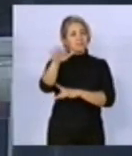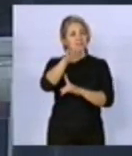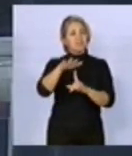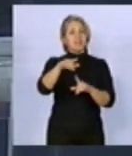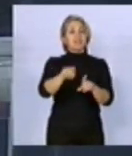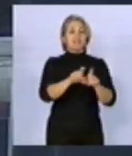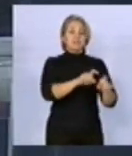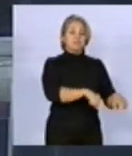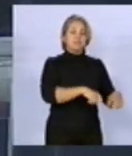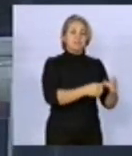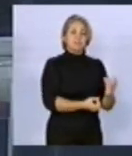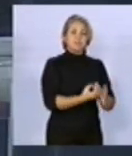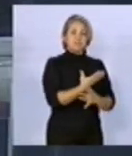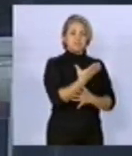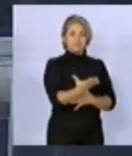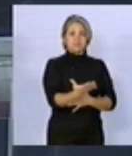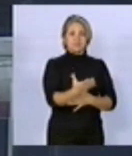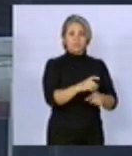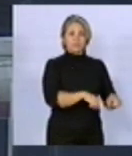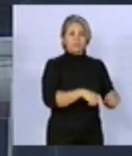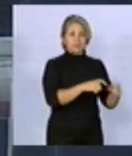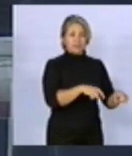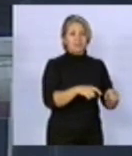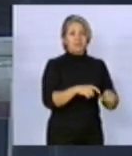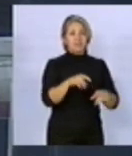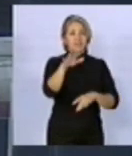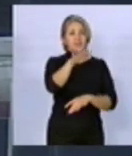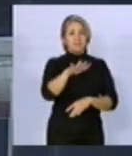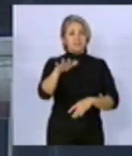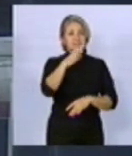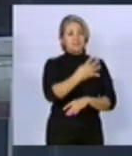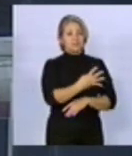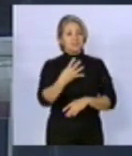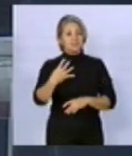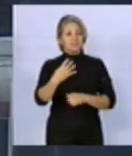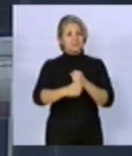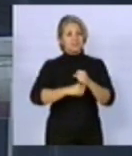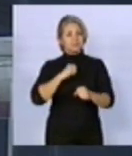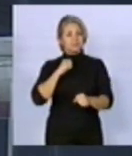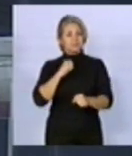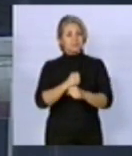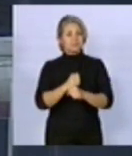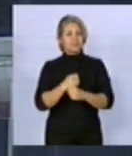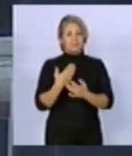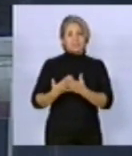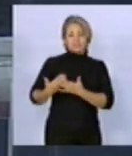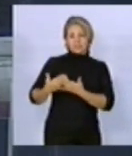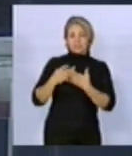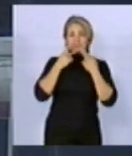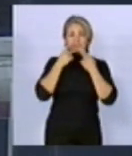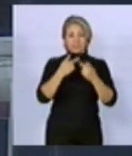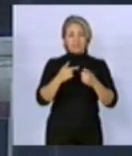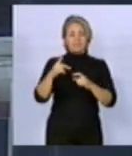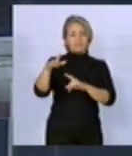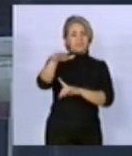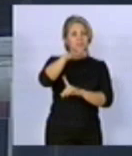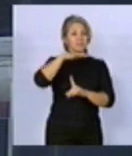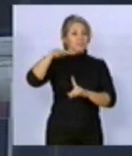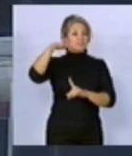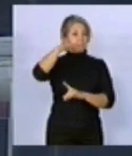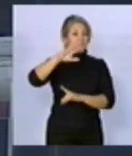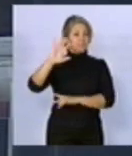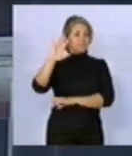e ambientalista há 44 anos da escola em que quando se falava em ambientalismo